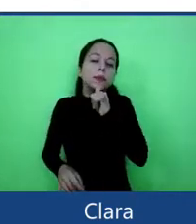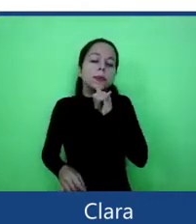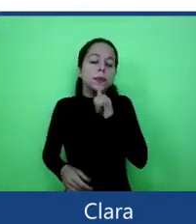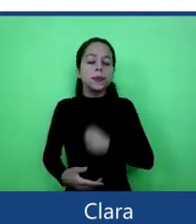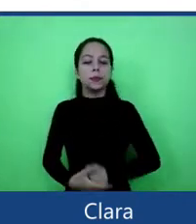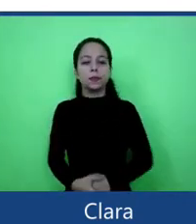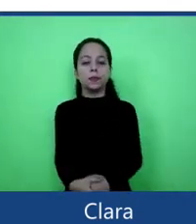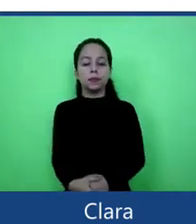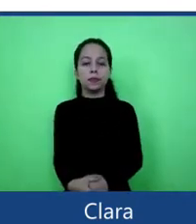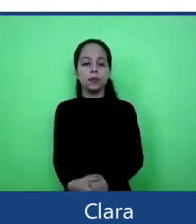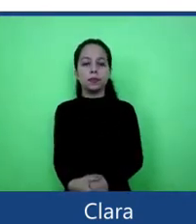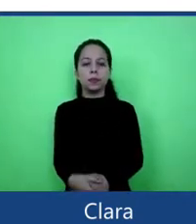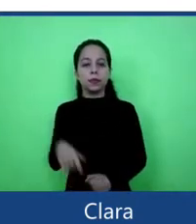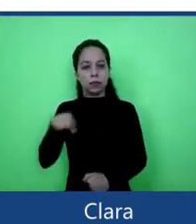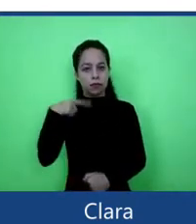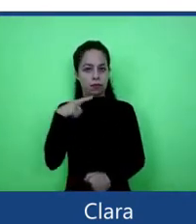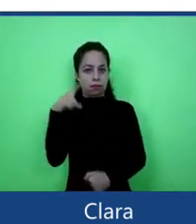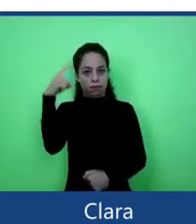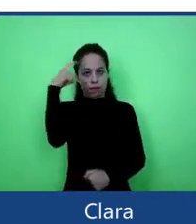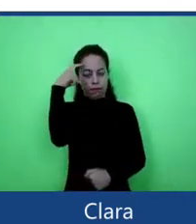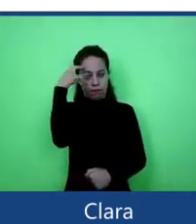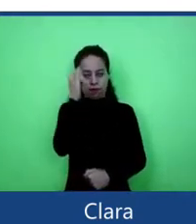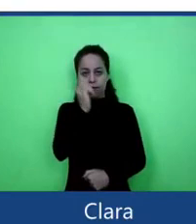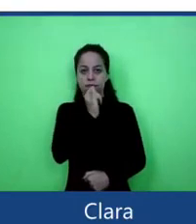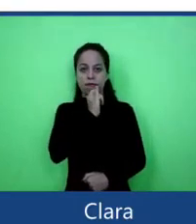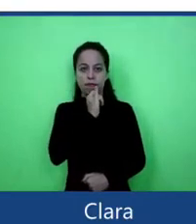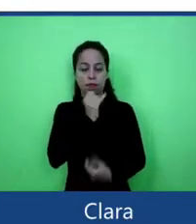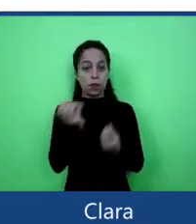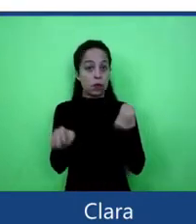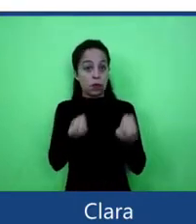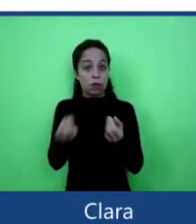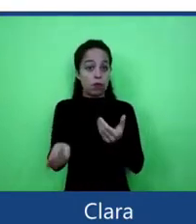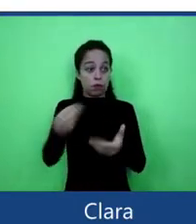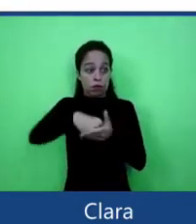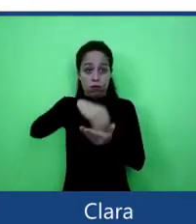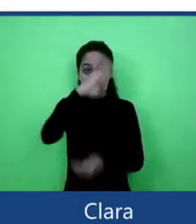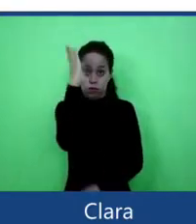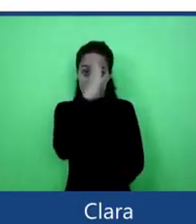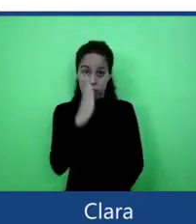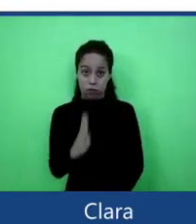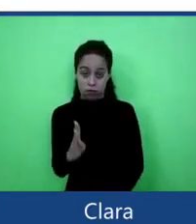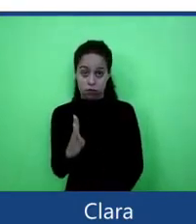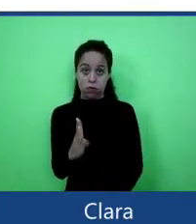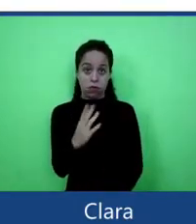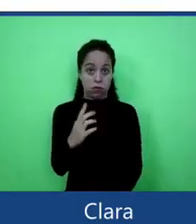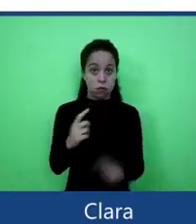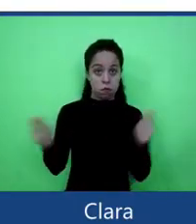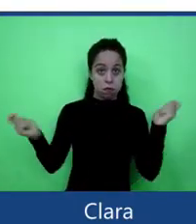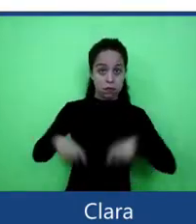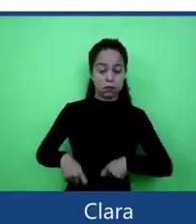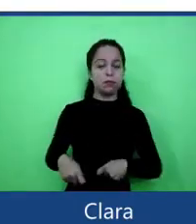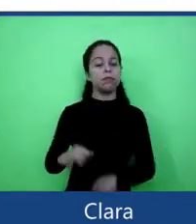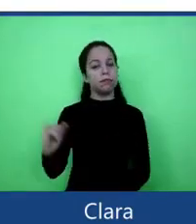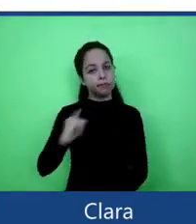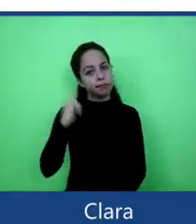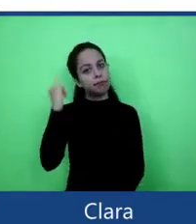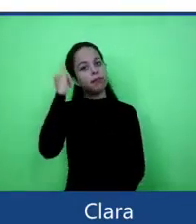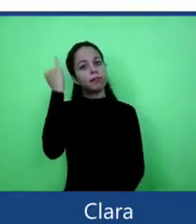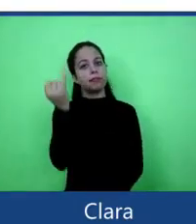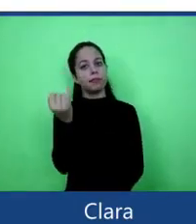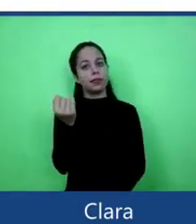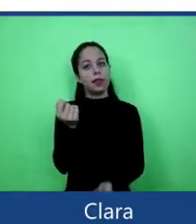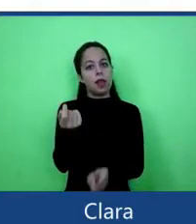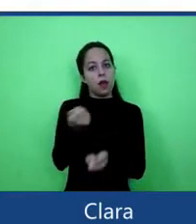pensando especificamente assim nas possibilidades do Brasil, é bastante importante a bioeconomia, né, que